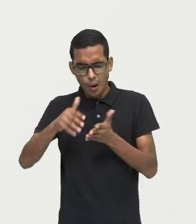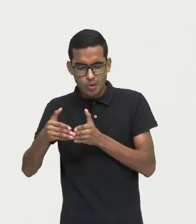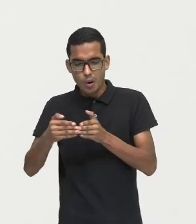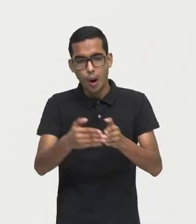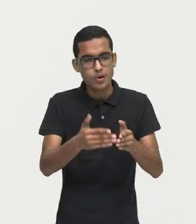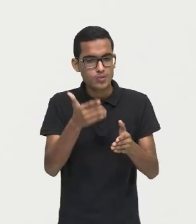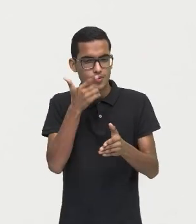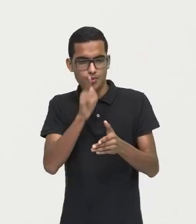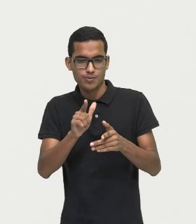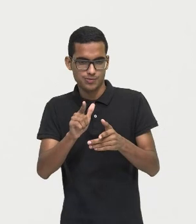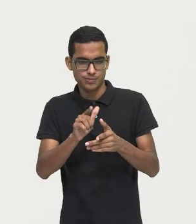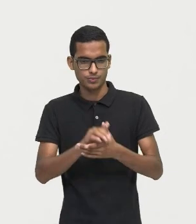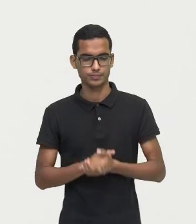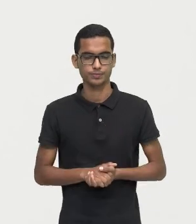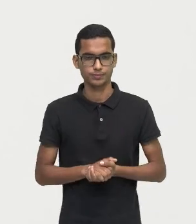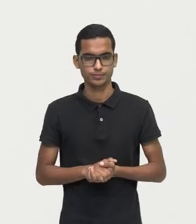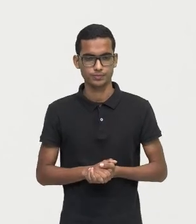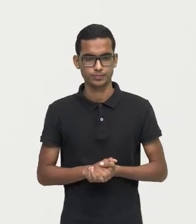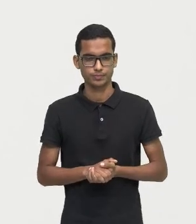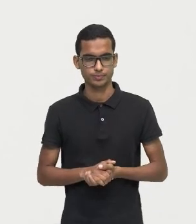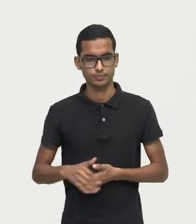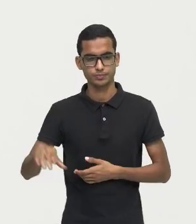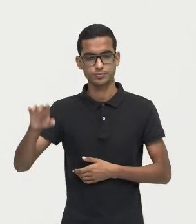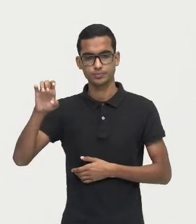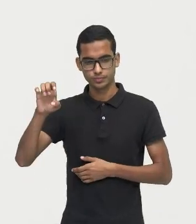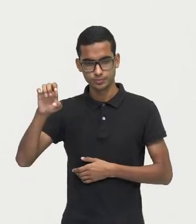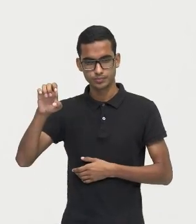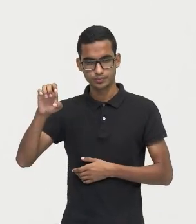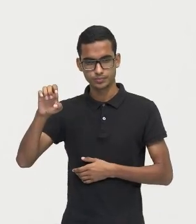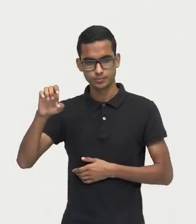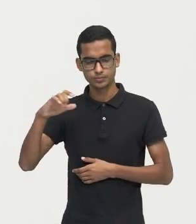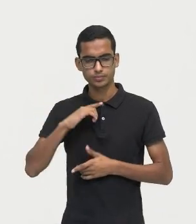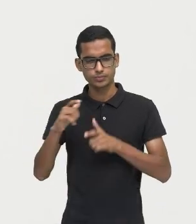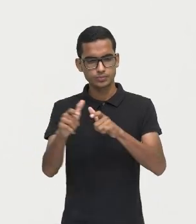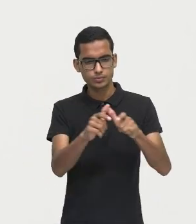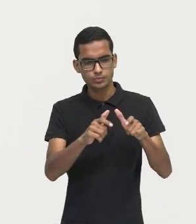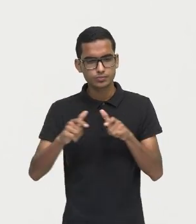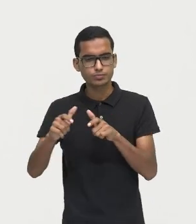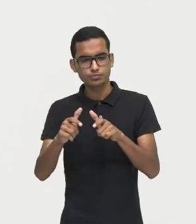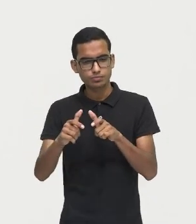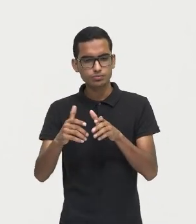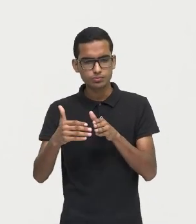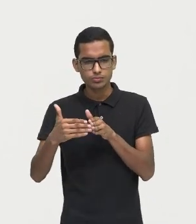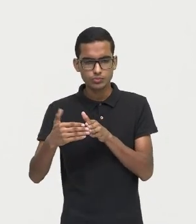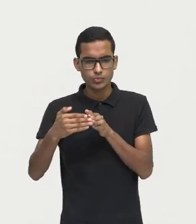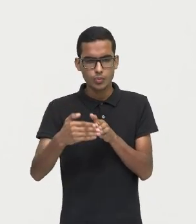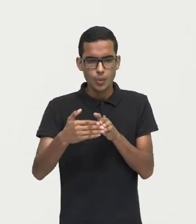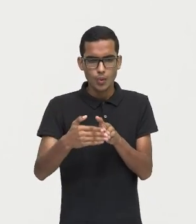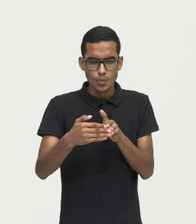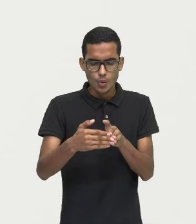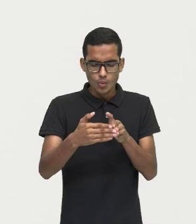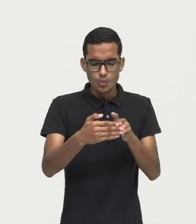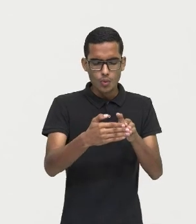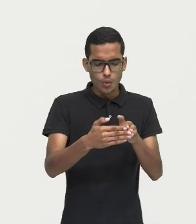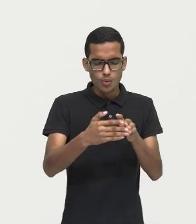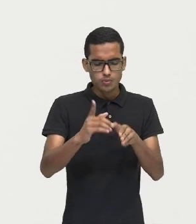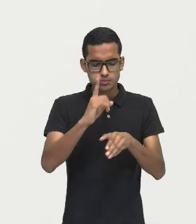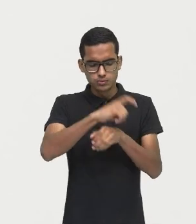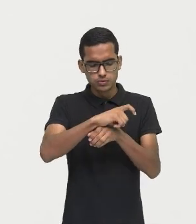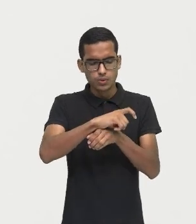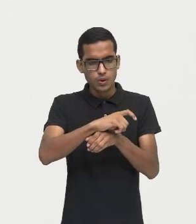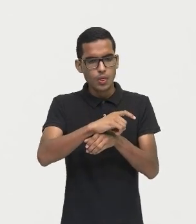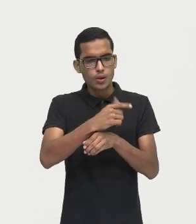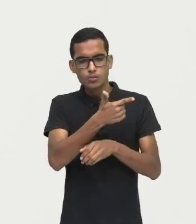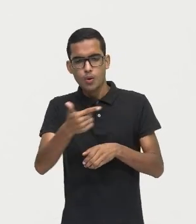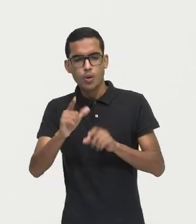pequenos atracadouros individuais utilizados pelas embarcações de pequeno calado e que